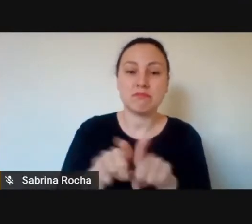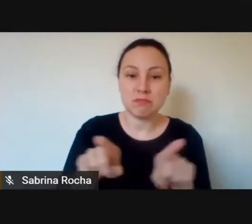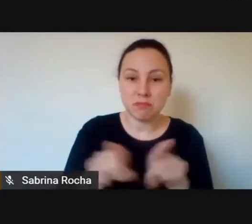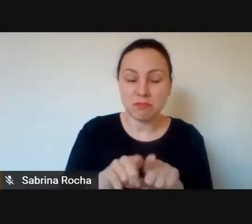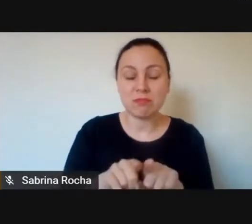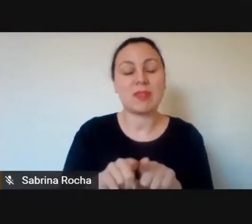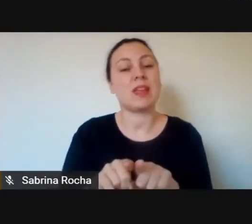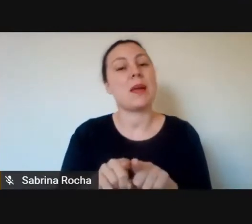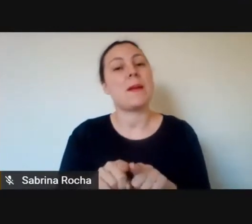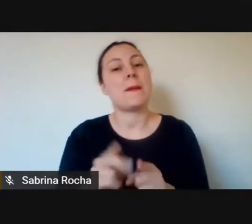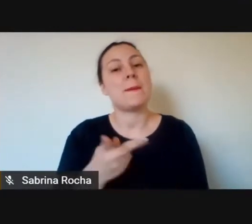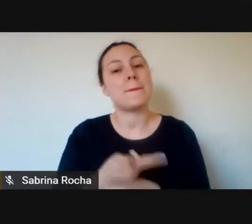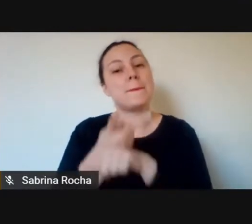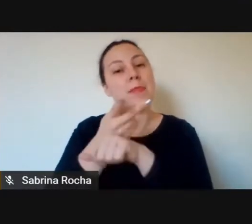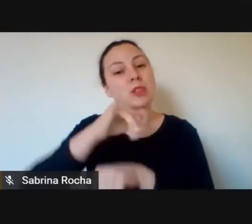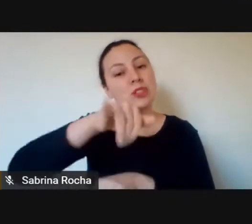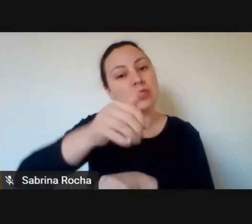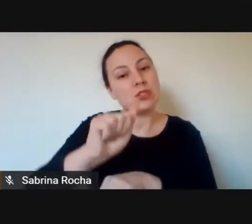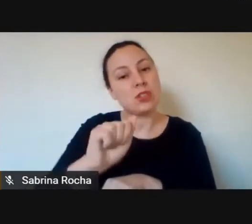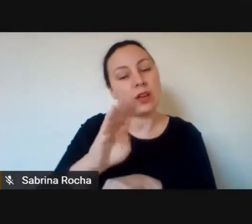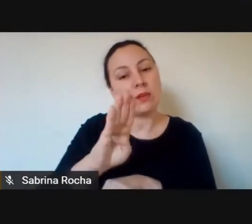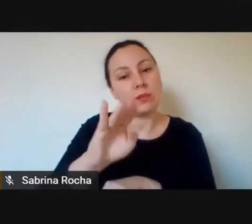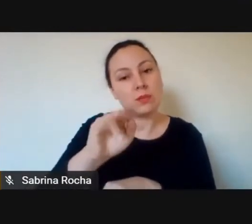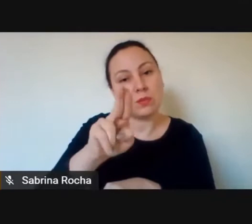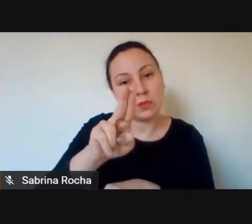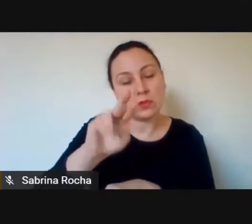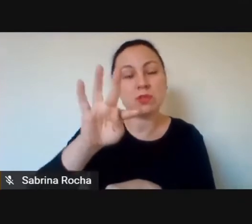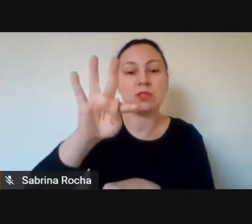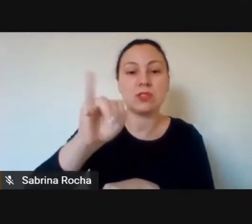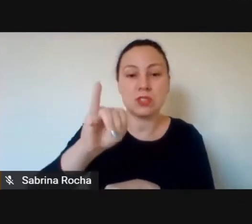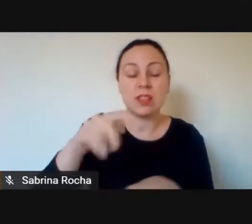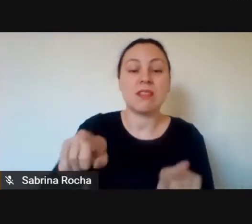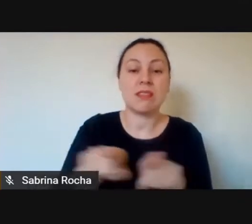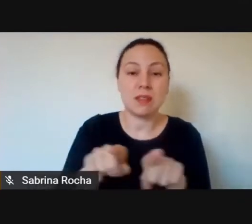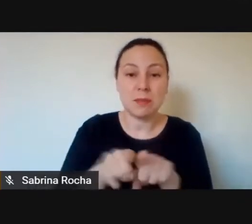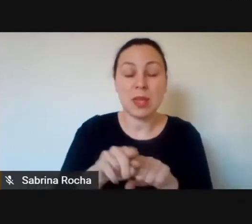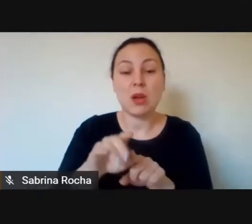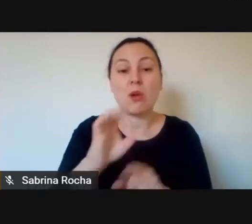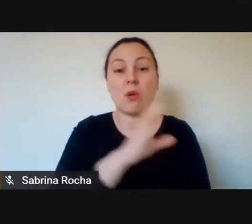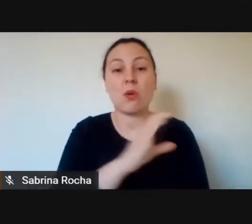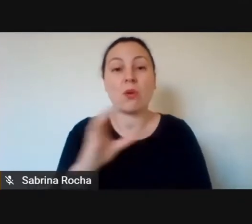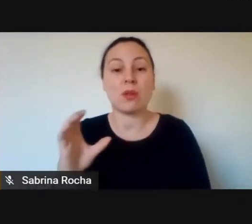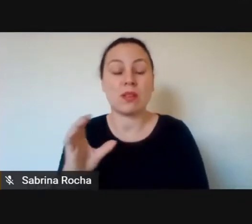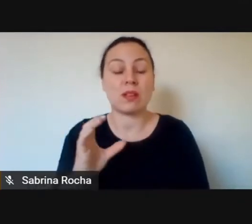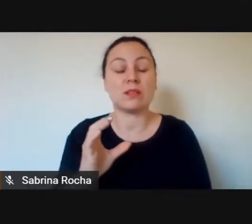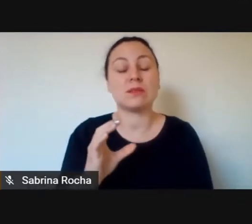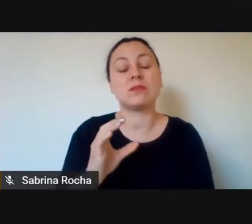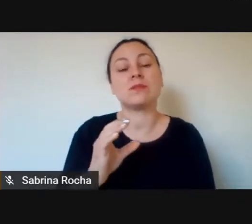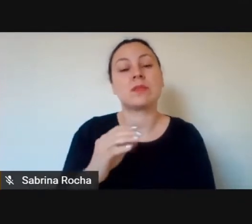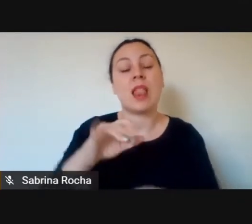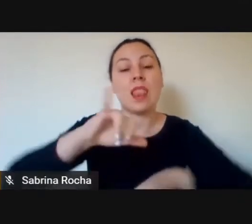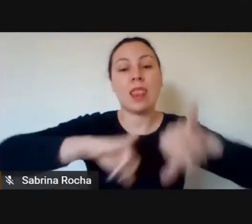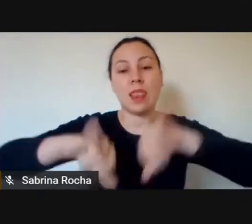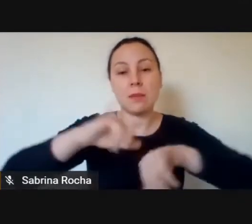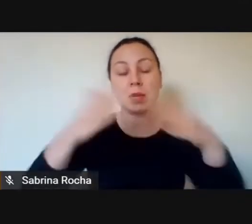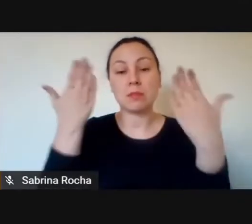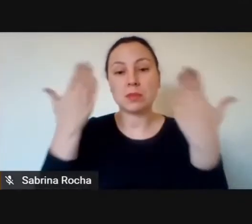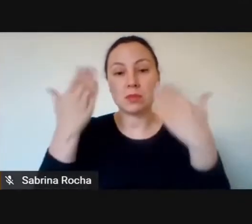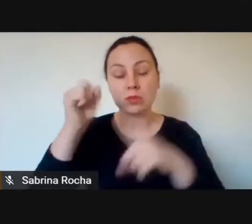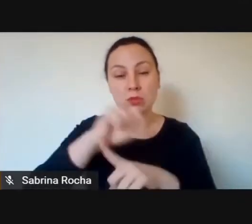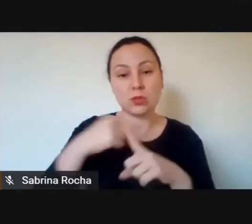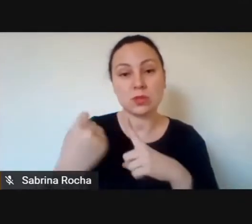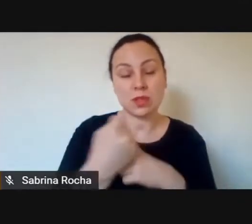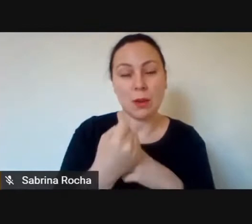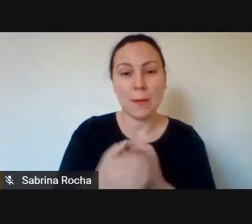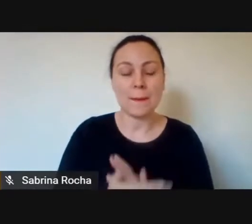Tilt, youtuber, coordena o Laboratório de Teoria Social, Filosofia e Psicanálise da USP, autor de mais de 100 artigos